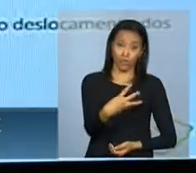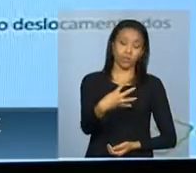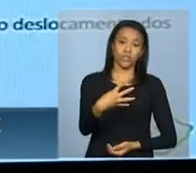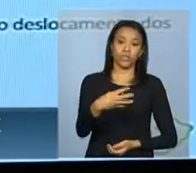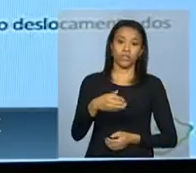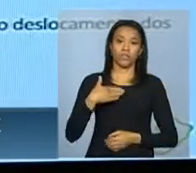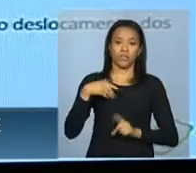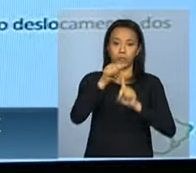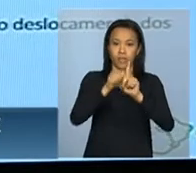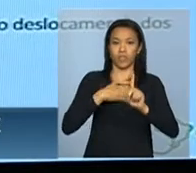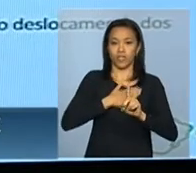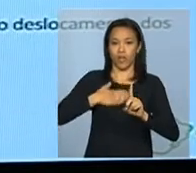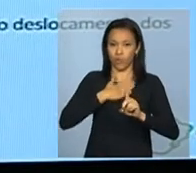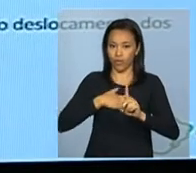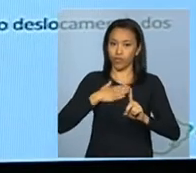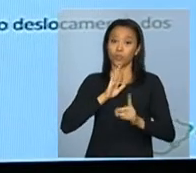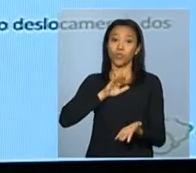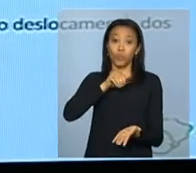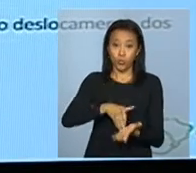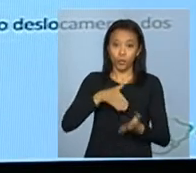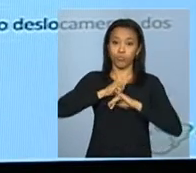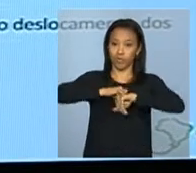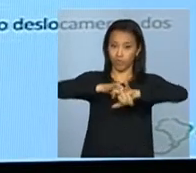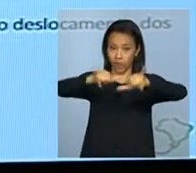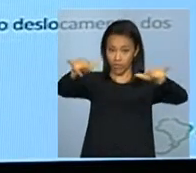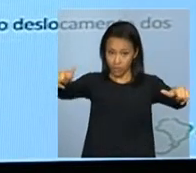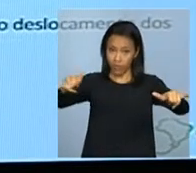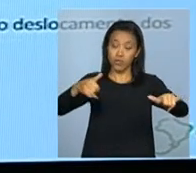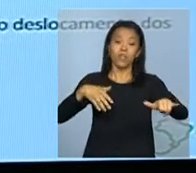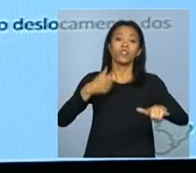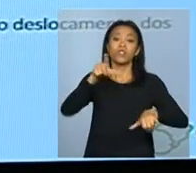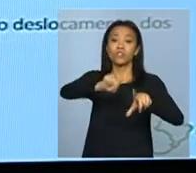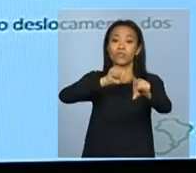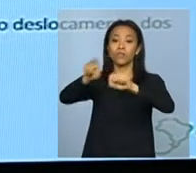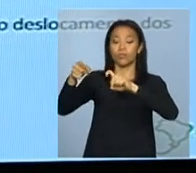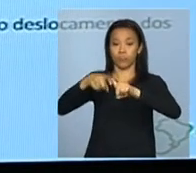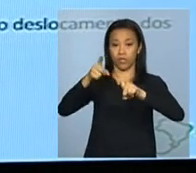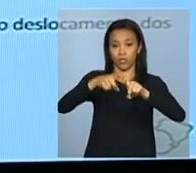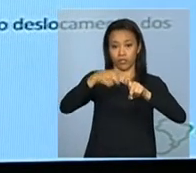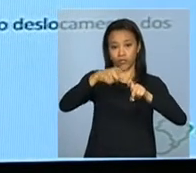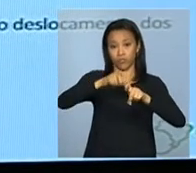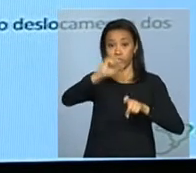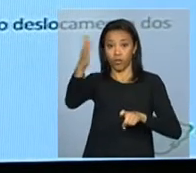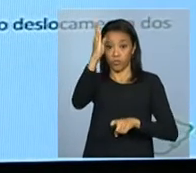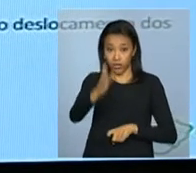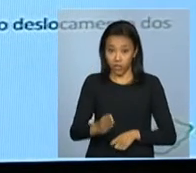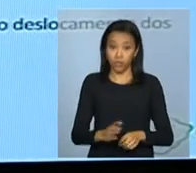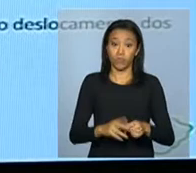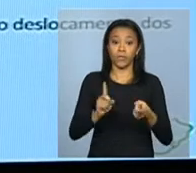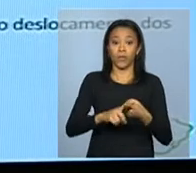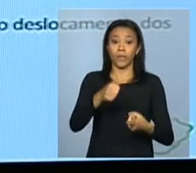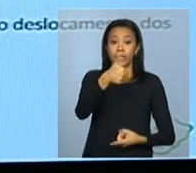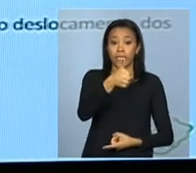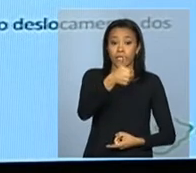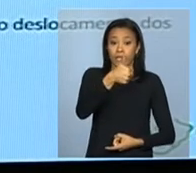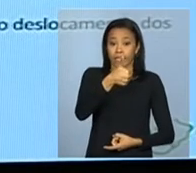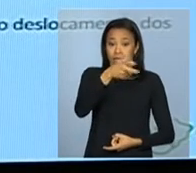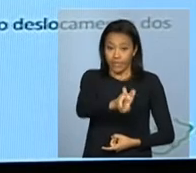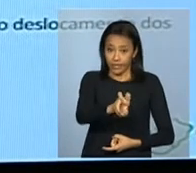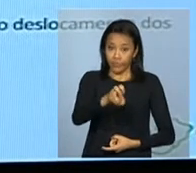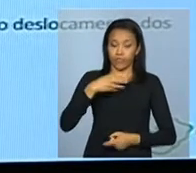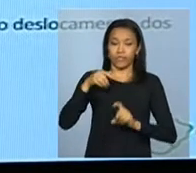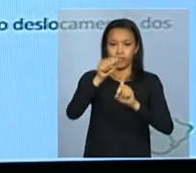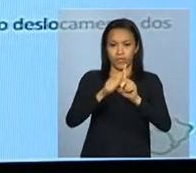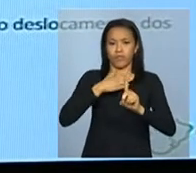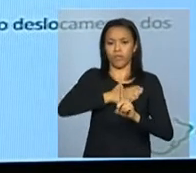a publicação da lista final do Brasileiro de estrangeiros da primeira seleção seja a data de hoje Quinze de Agosto